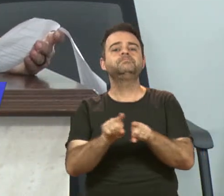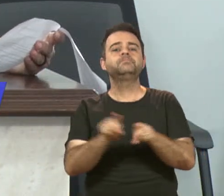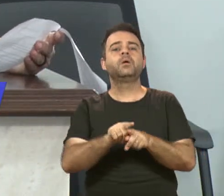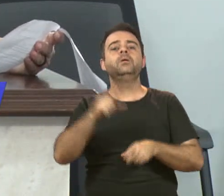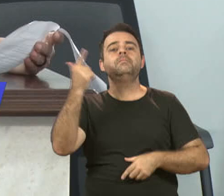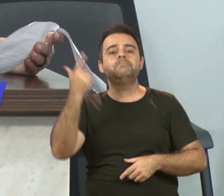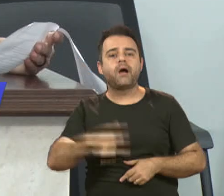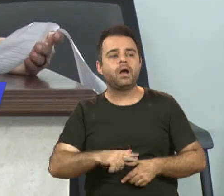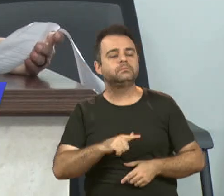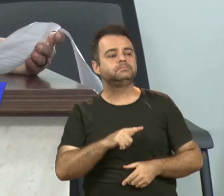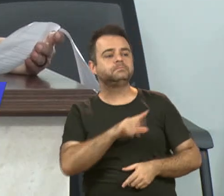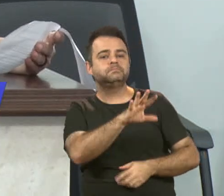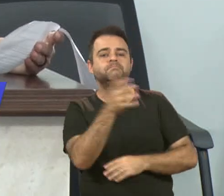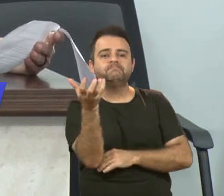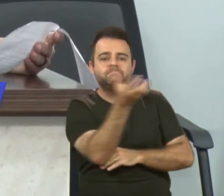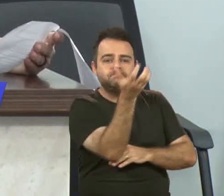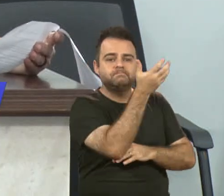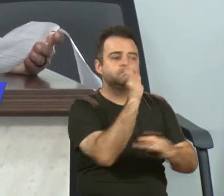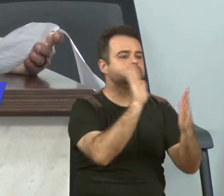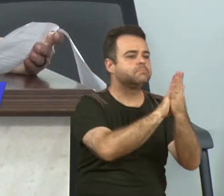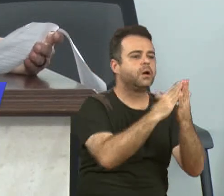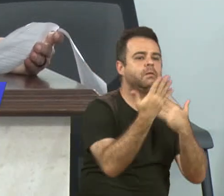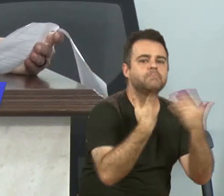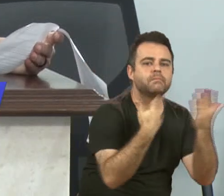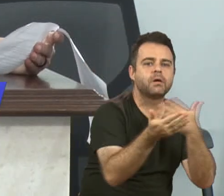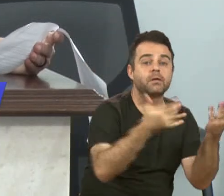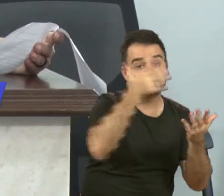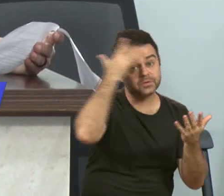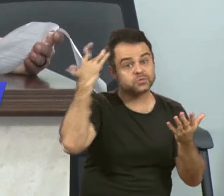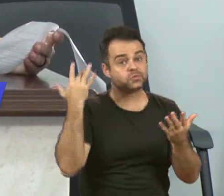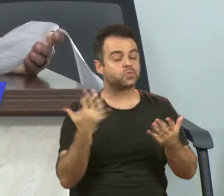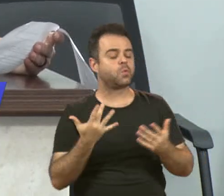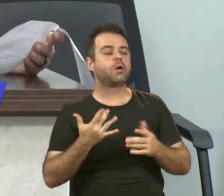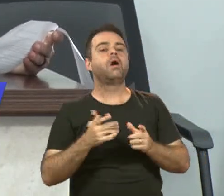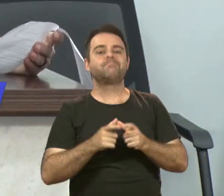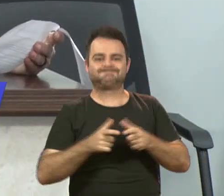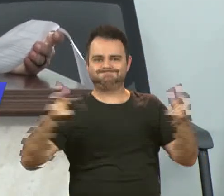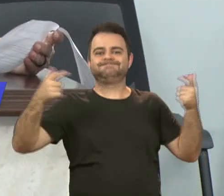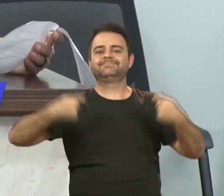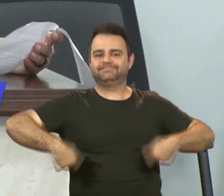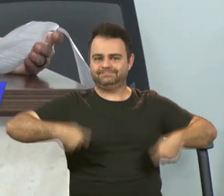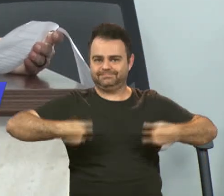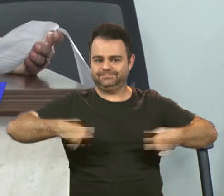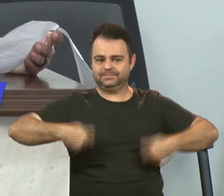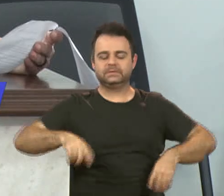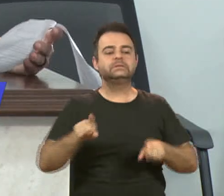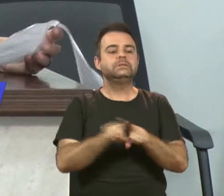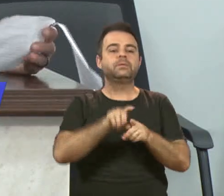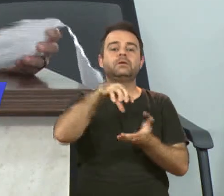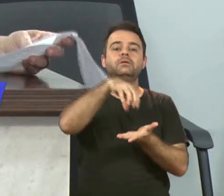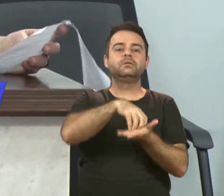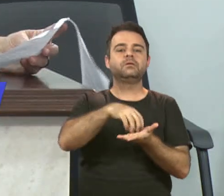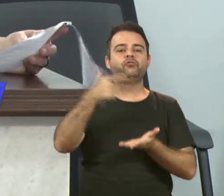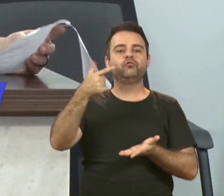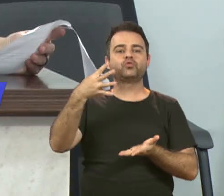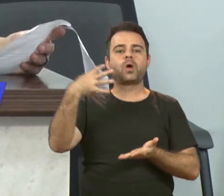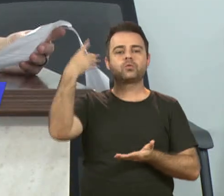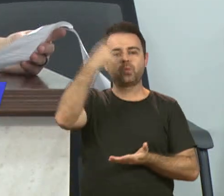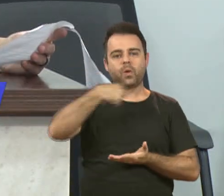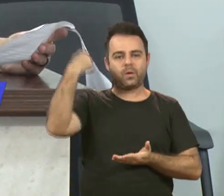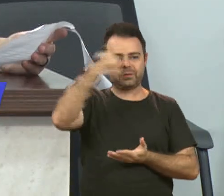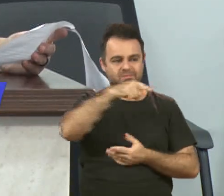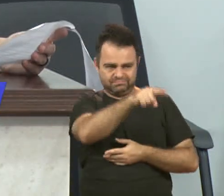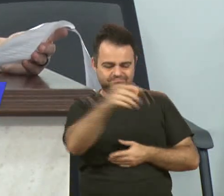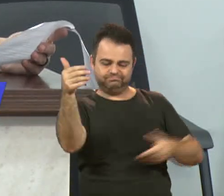social, ampliação da equipe de abordagem de rua, centro de referência 24 horas, programa de moradia. Então,